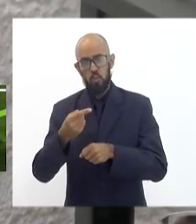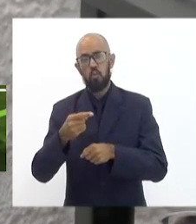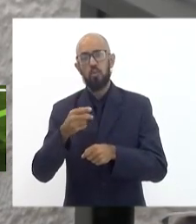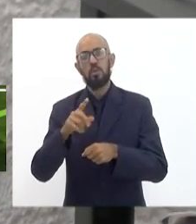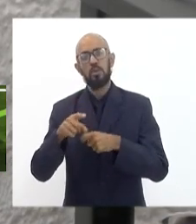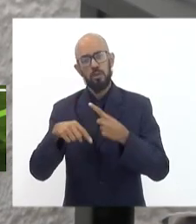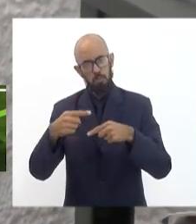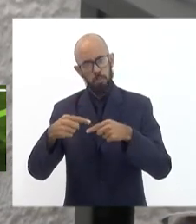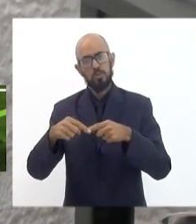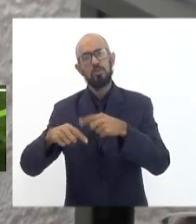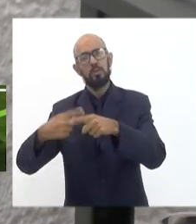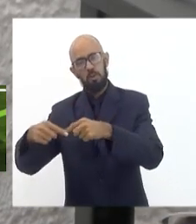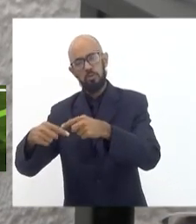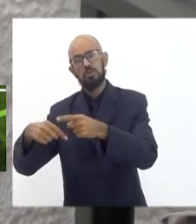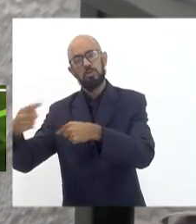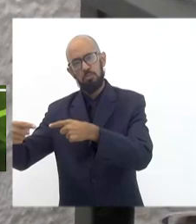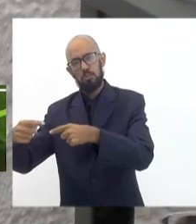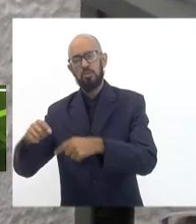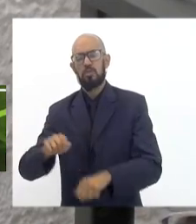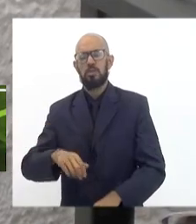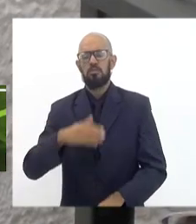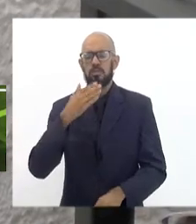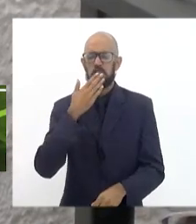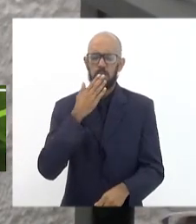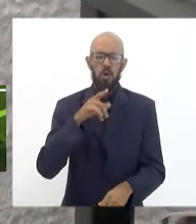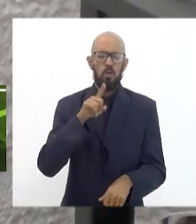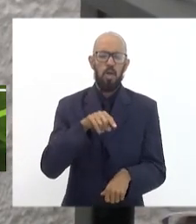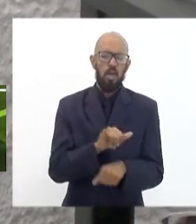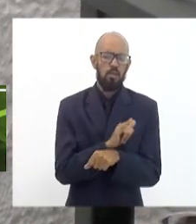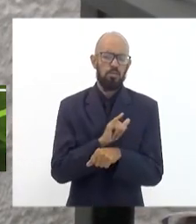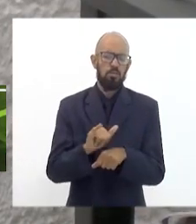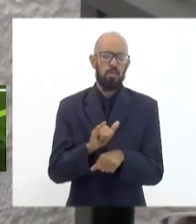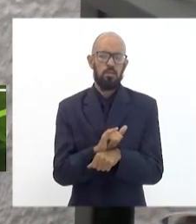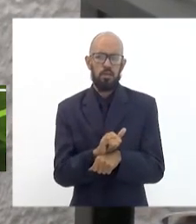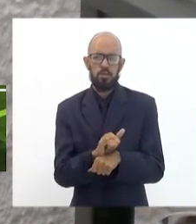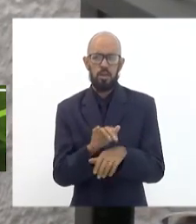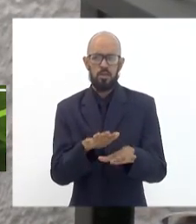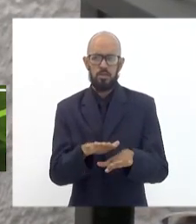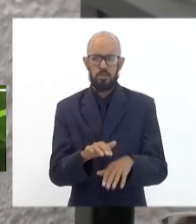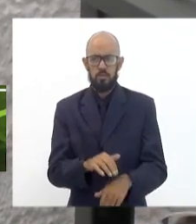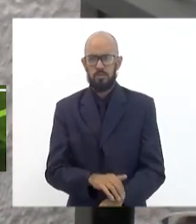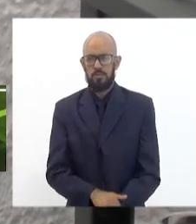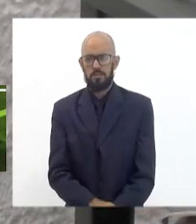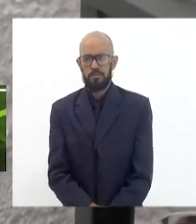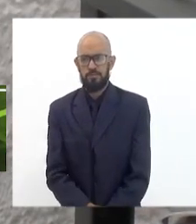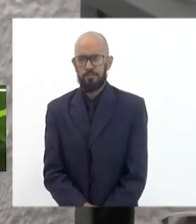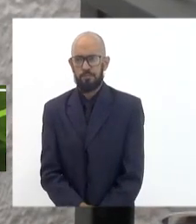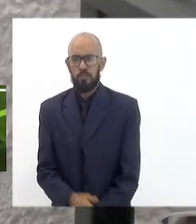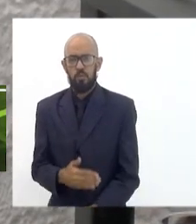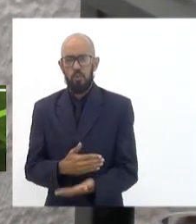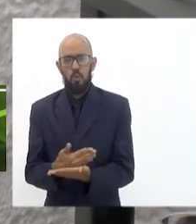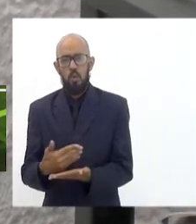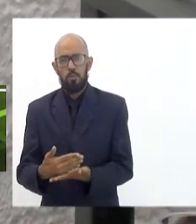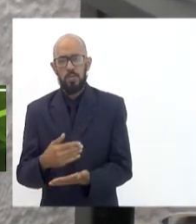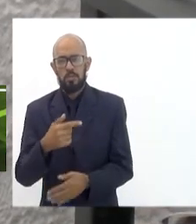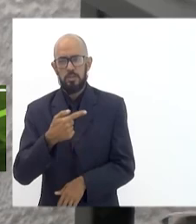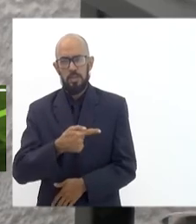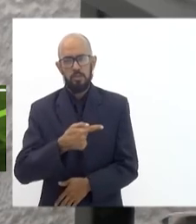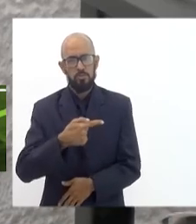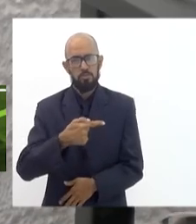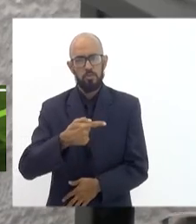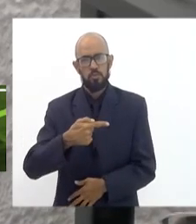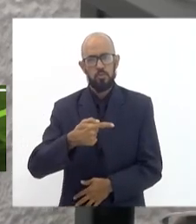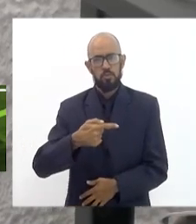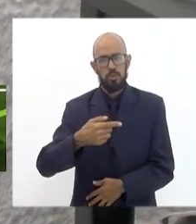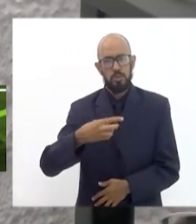o critério dessas primeiras 10 mil moradias Eliomar o inicialmente 7340